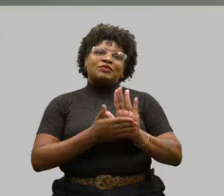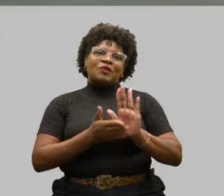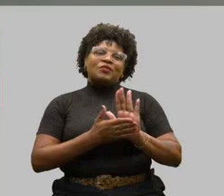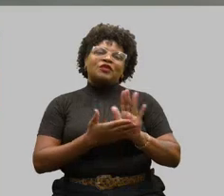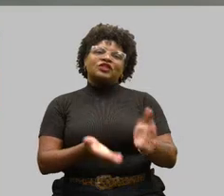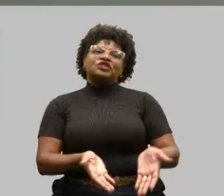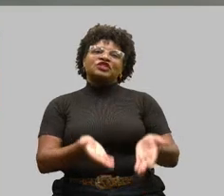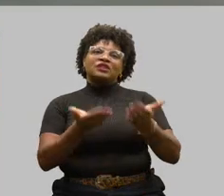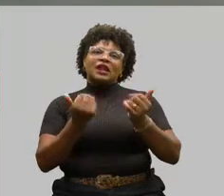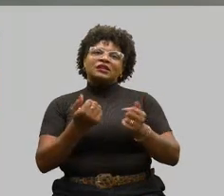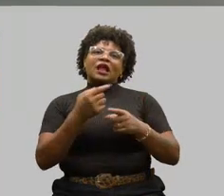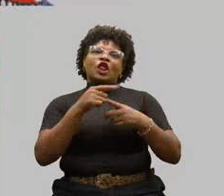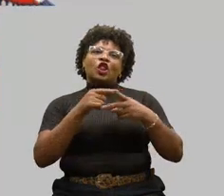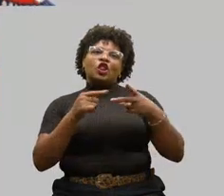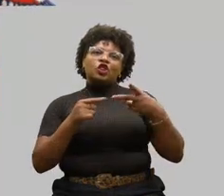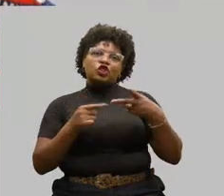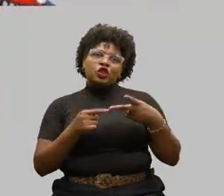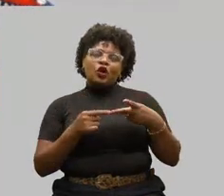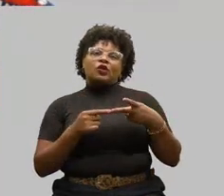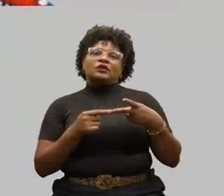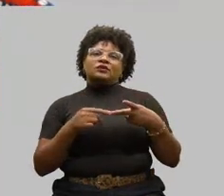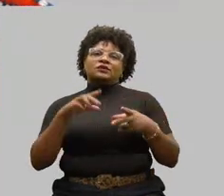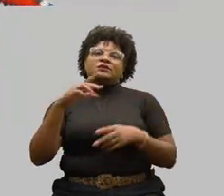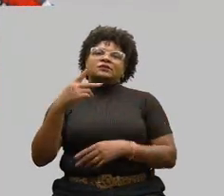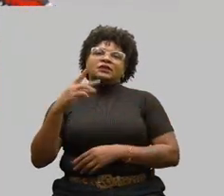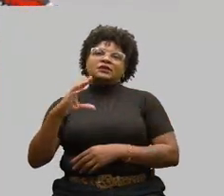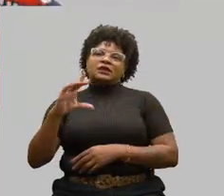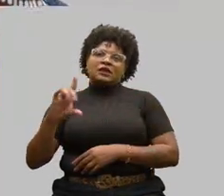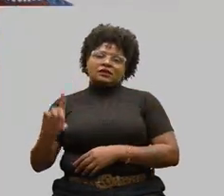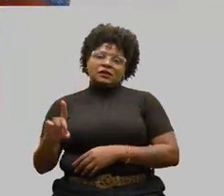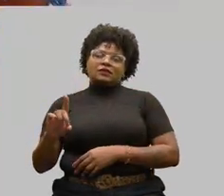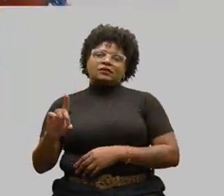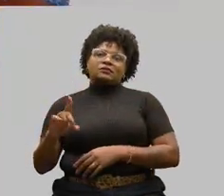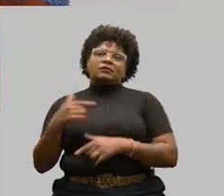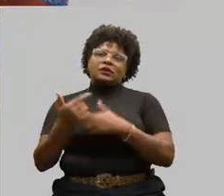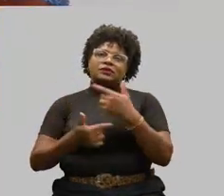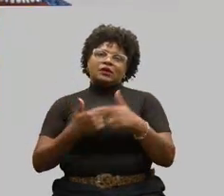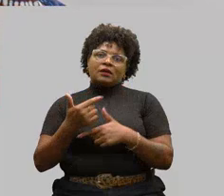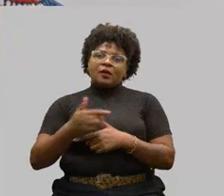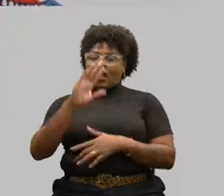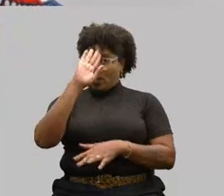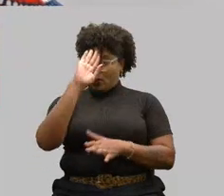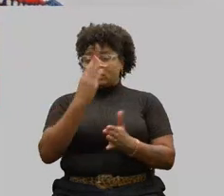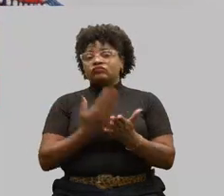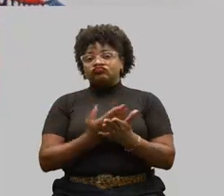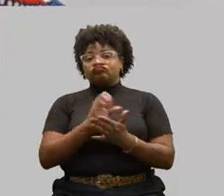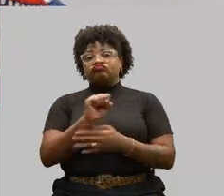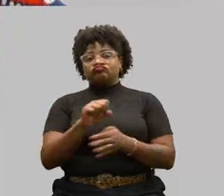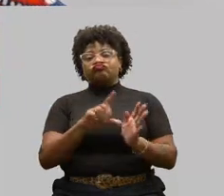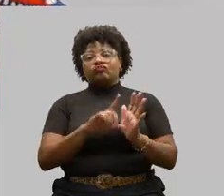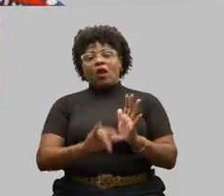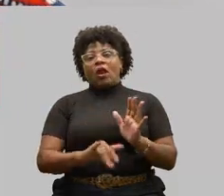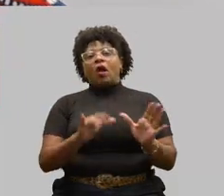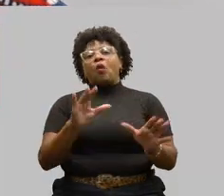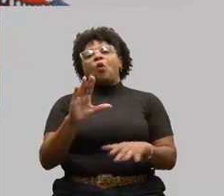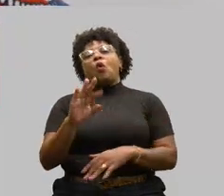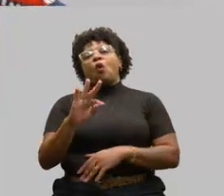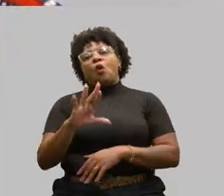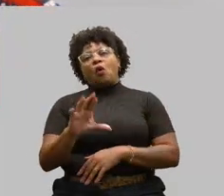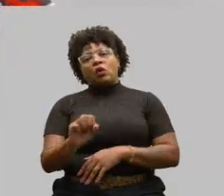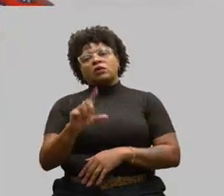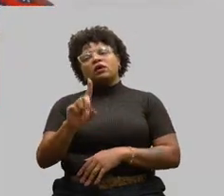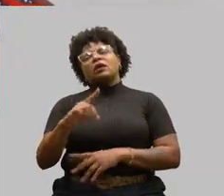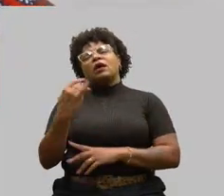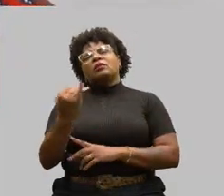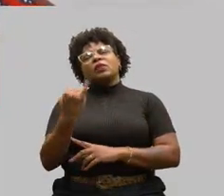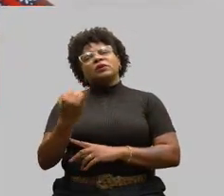caminhar junto Porque a gente também fica muito sozinho nessa caminhada acredito na lei de cota acho ela importante é a